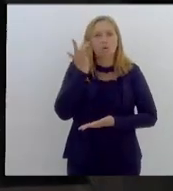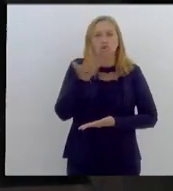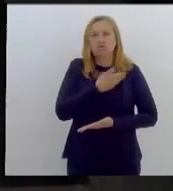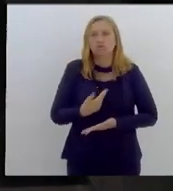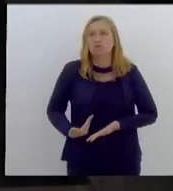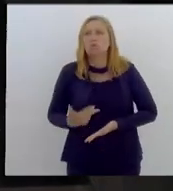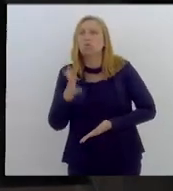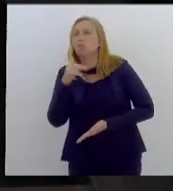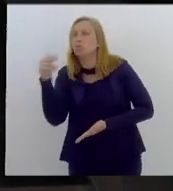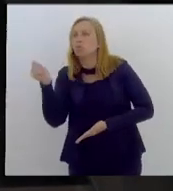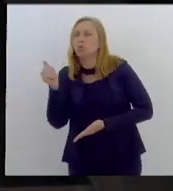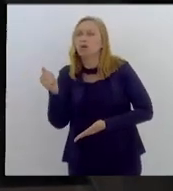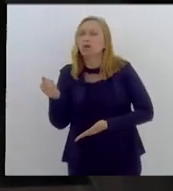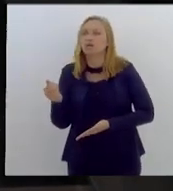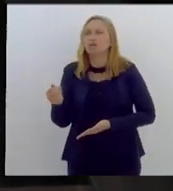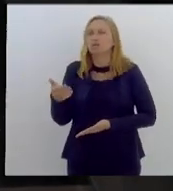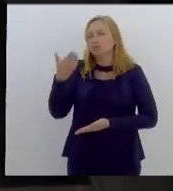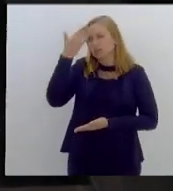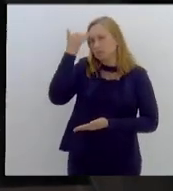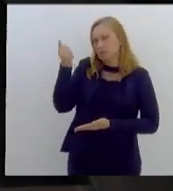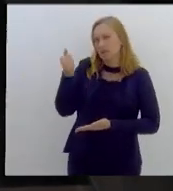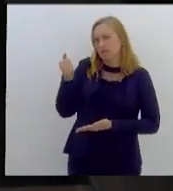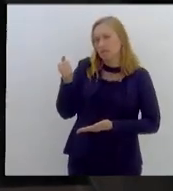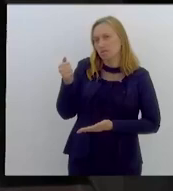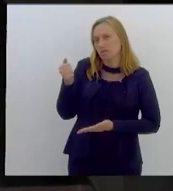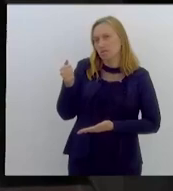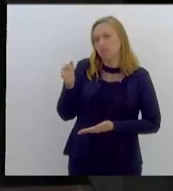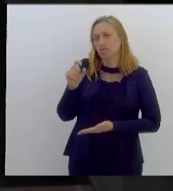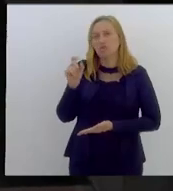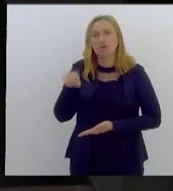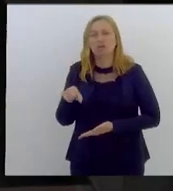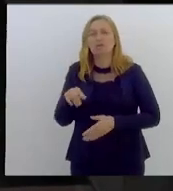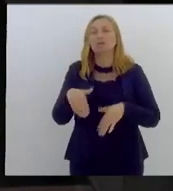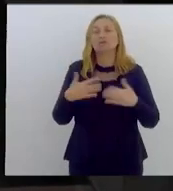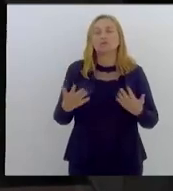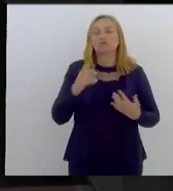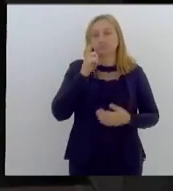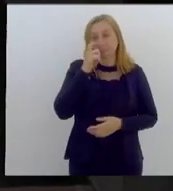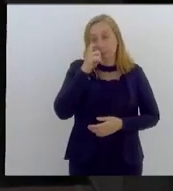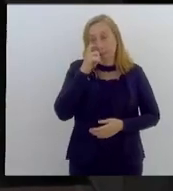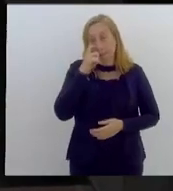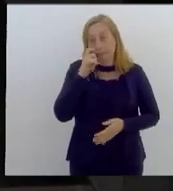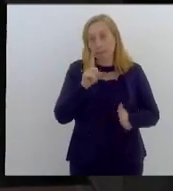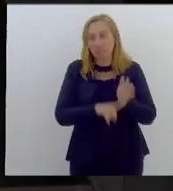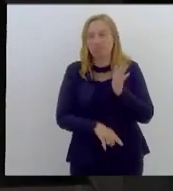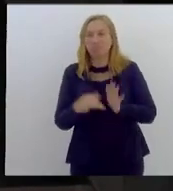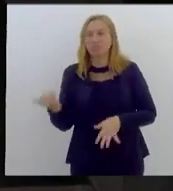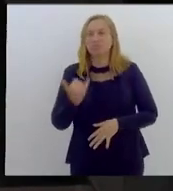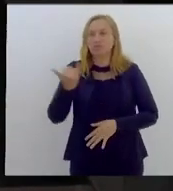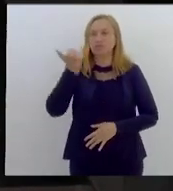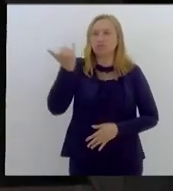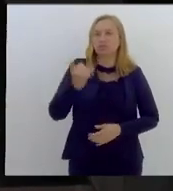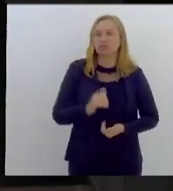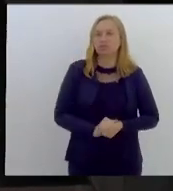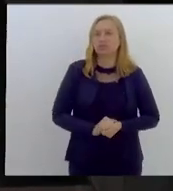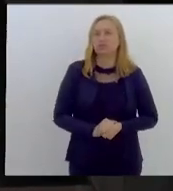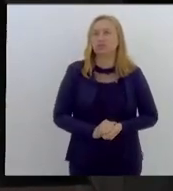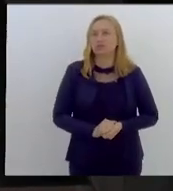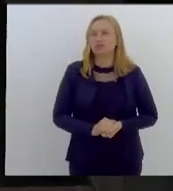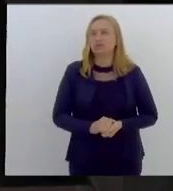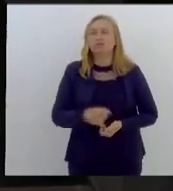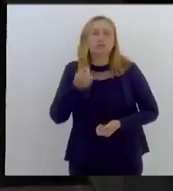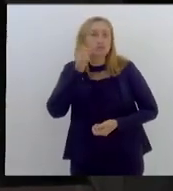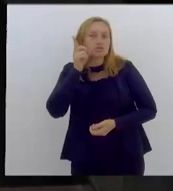governador nunca ouviu falar sobre isso. E aí, não menos importante, já que está todos os dias